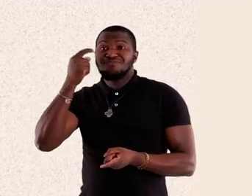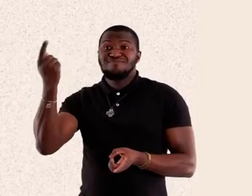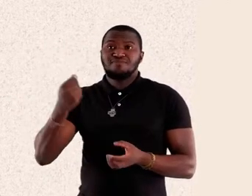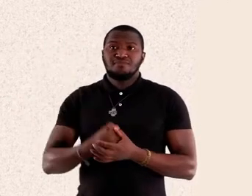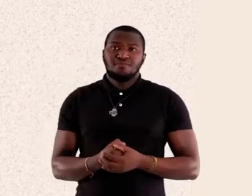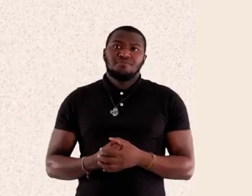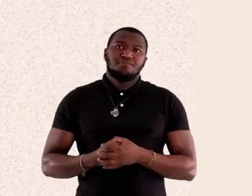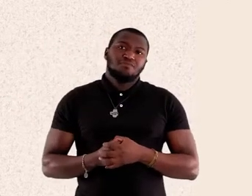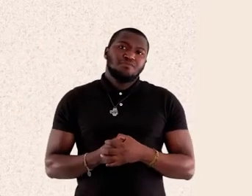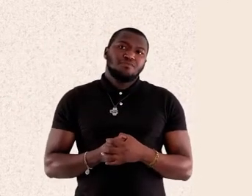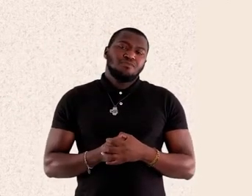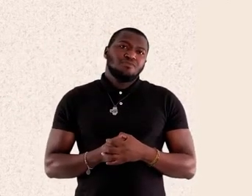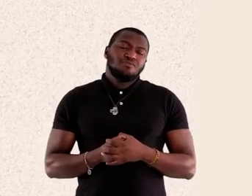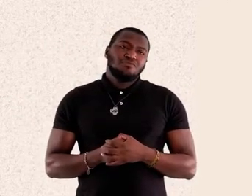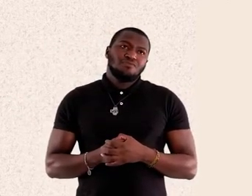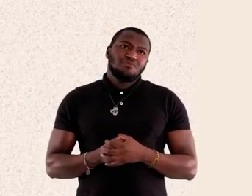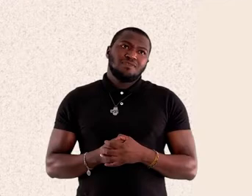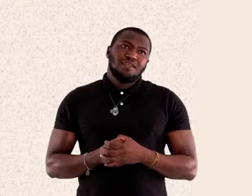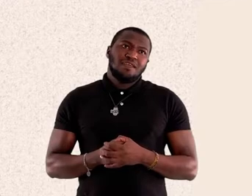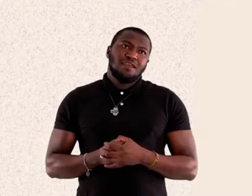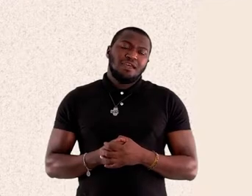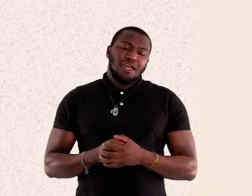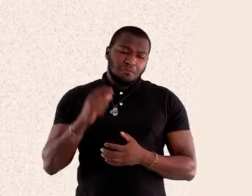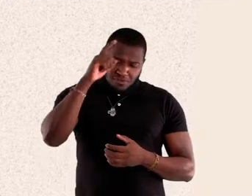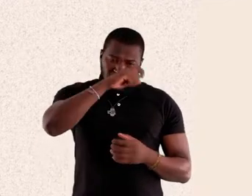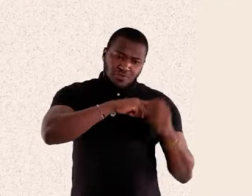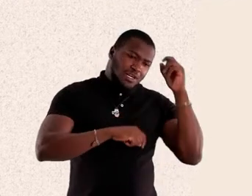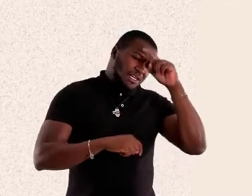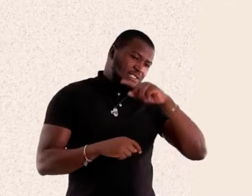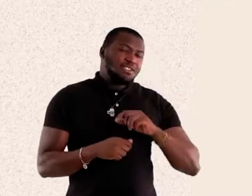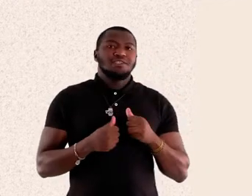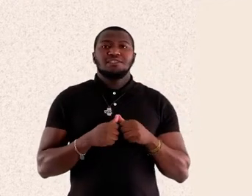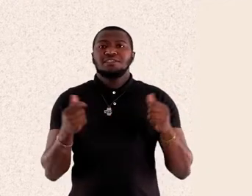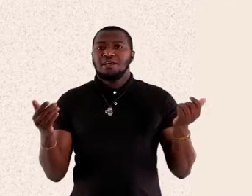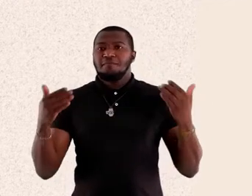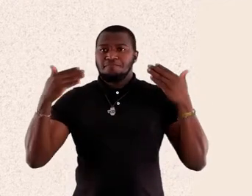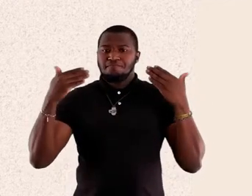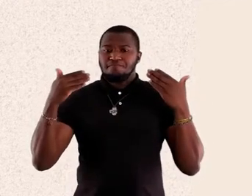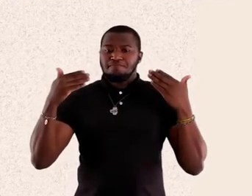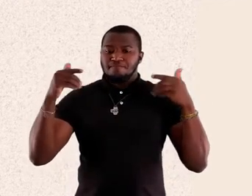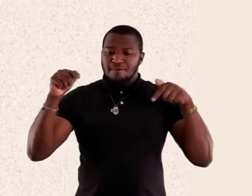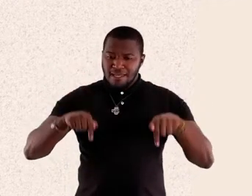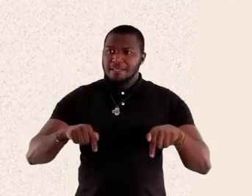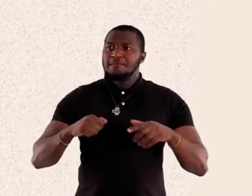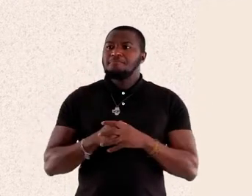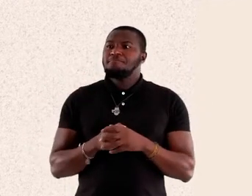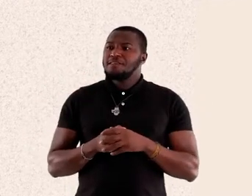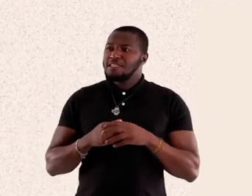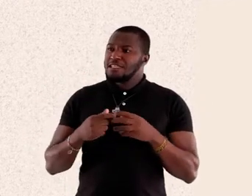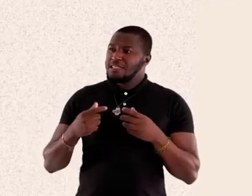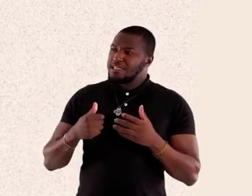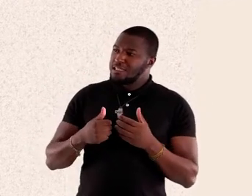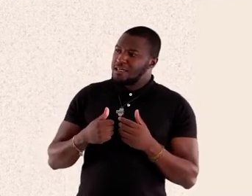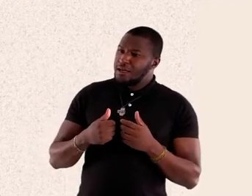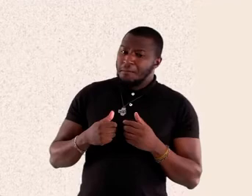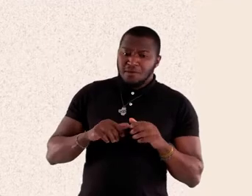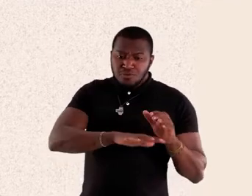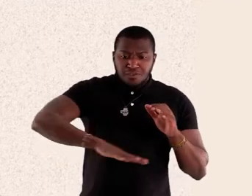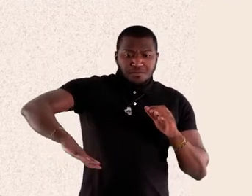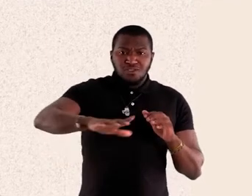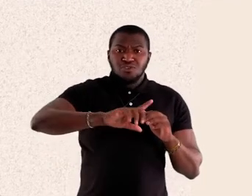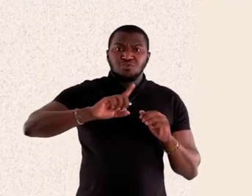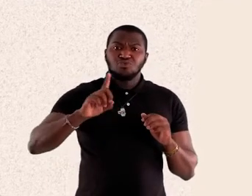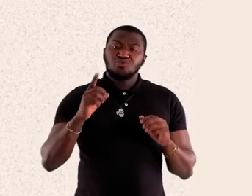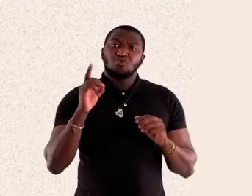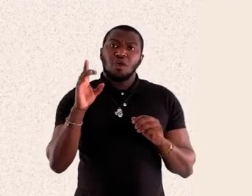e essa é uma questão se coloca mas nós sabemos que esses Passos ele também são espaços que não são exclusivamente